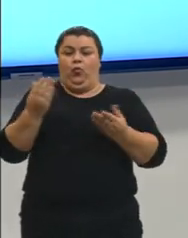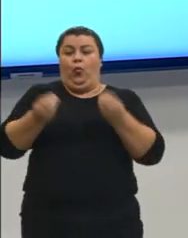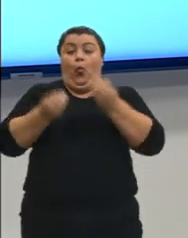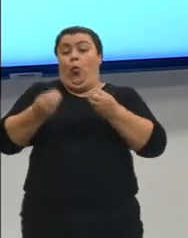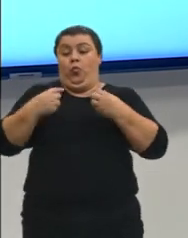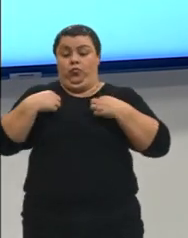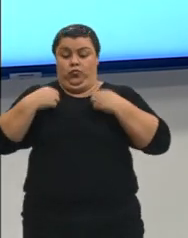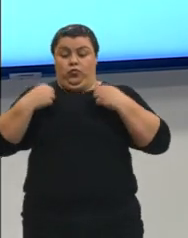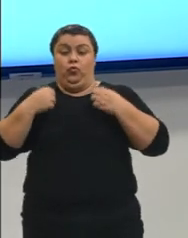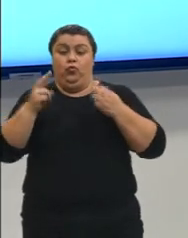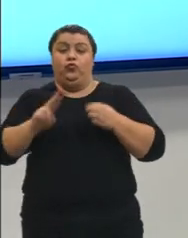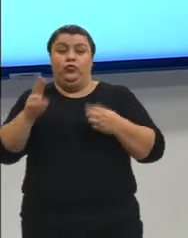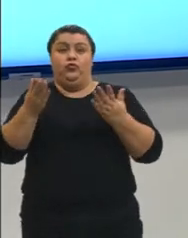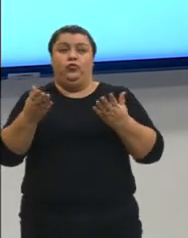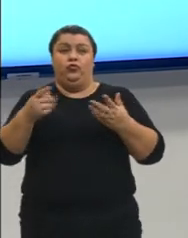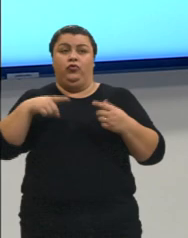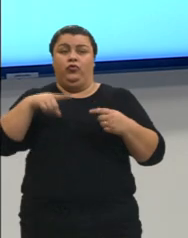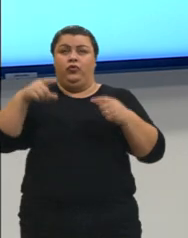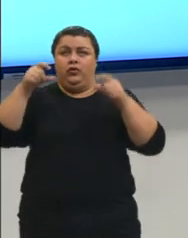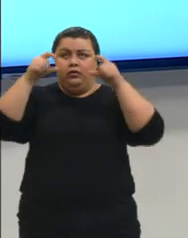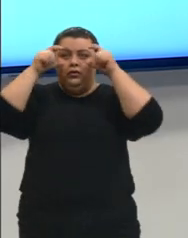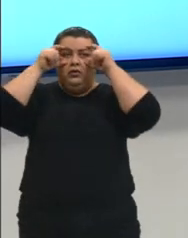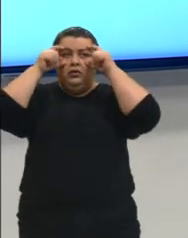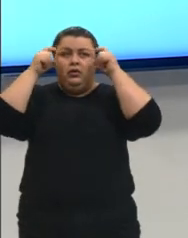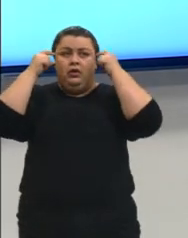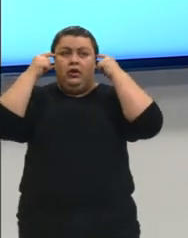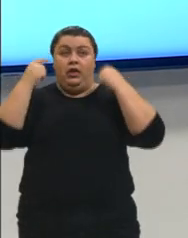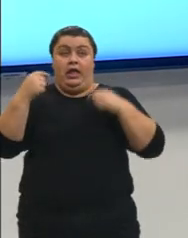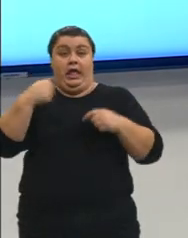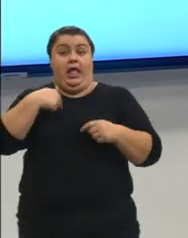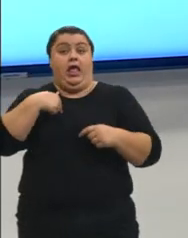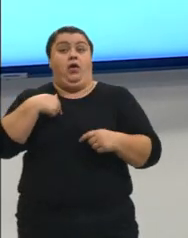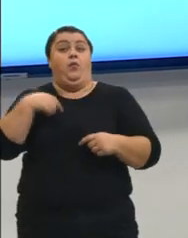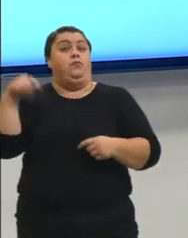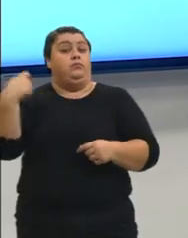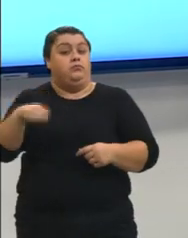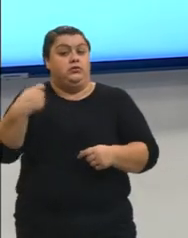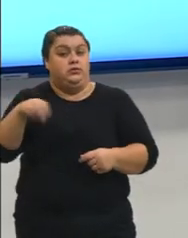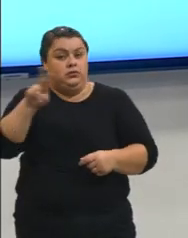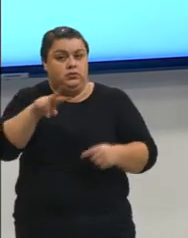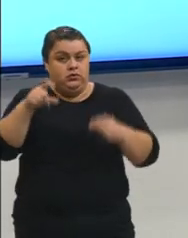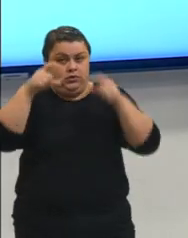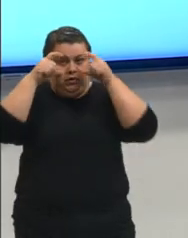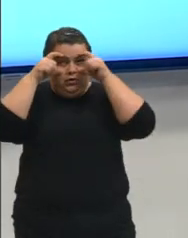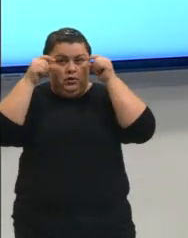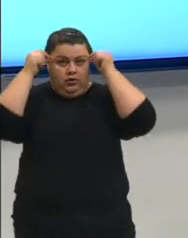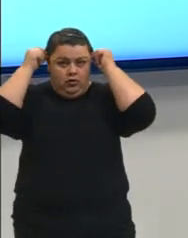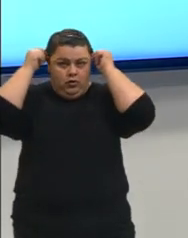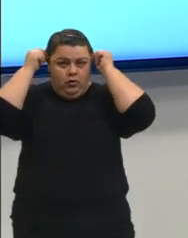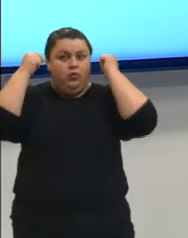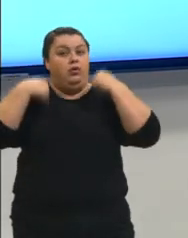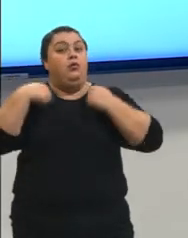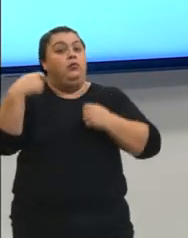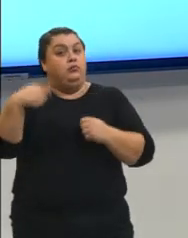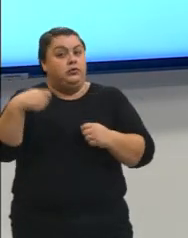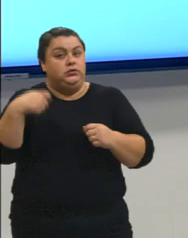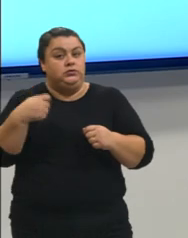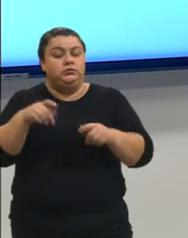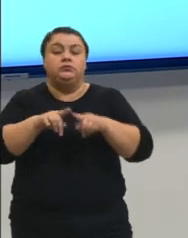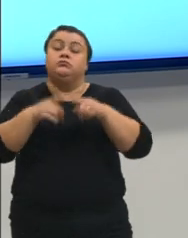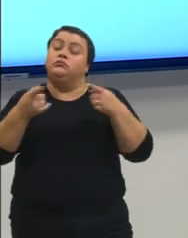investimento eu tenho que o óculos eu no caso preciso usar óculos tá eu preciso